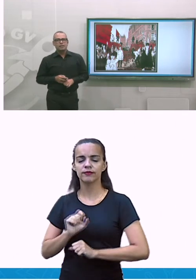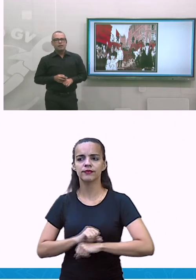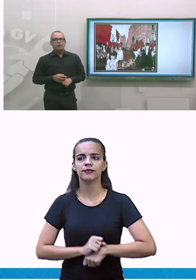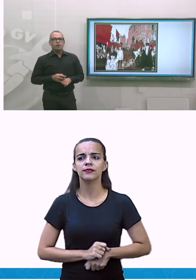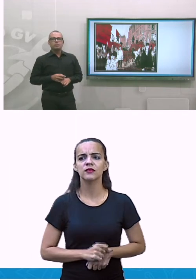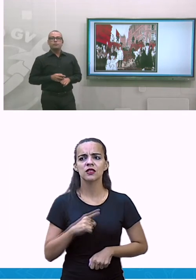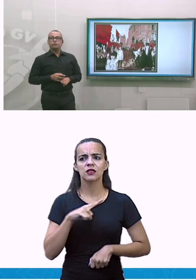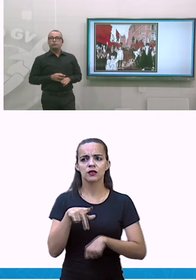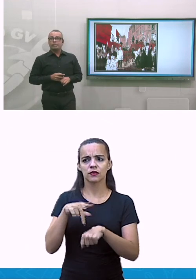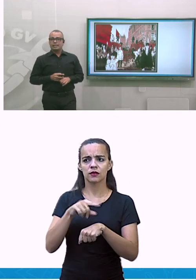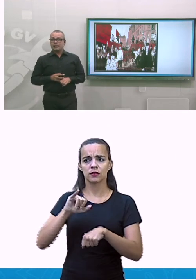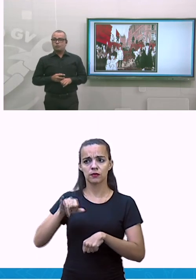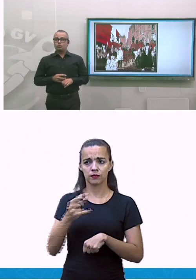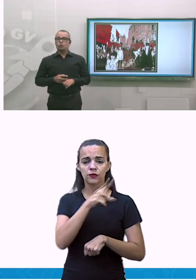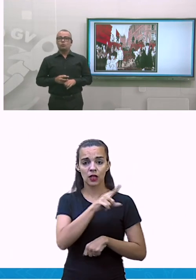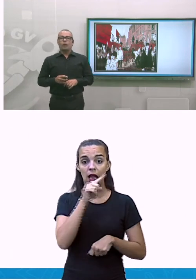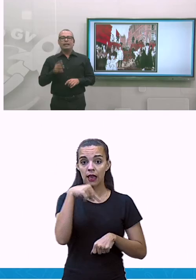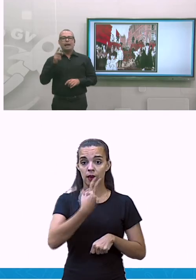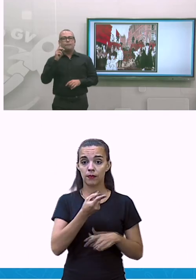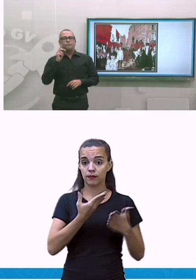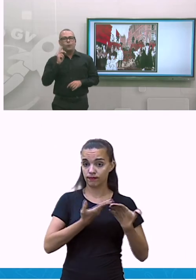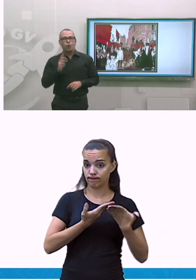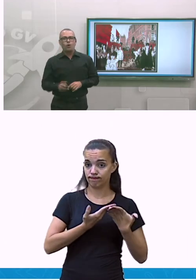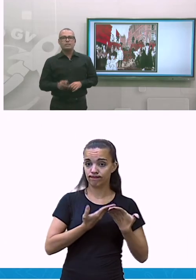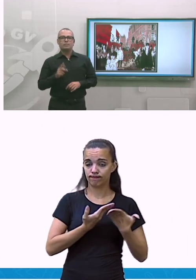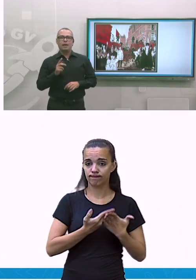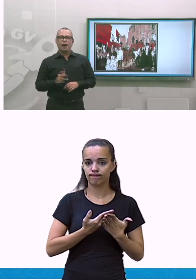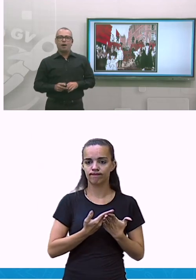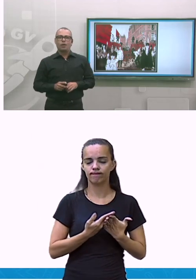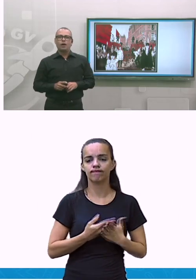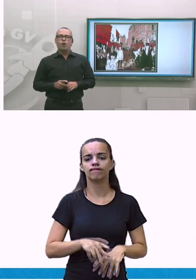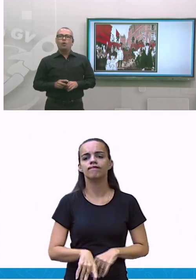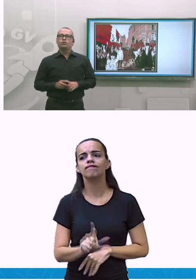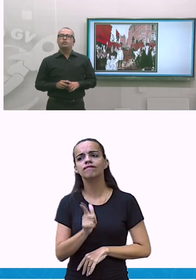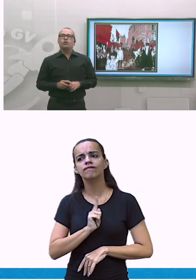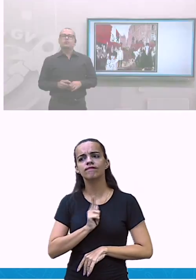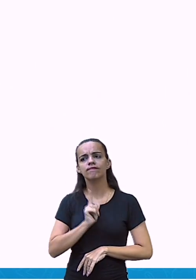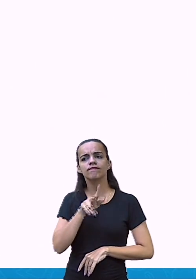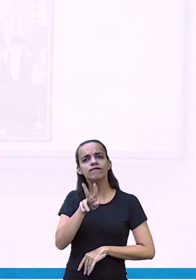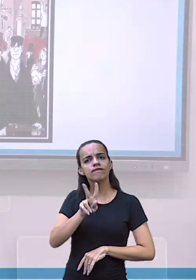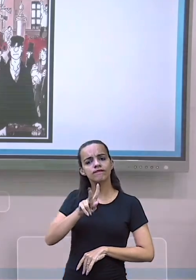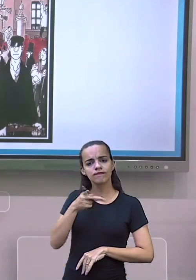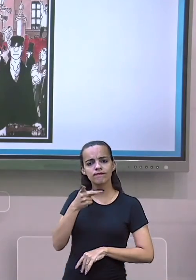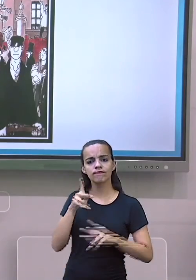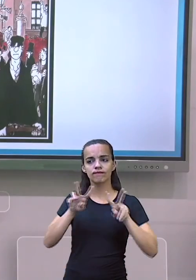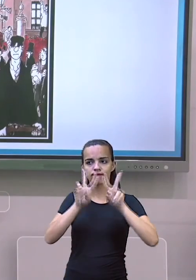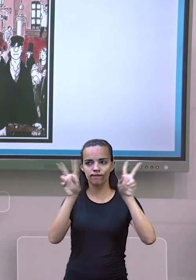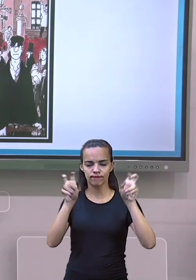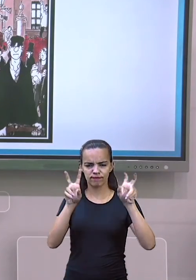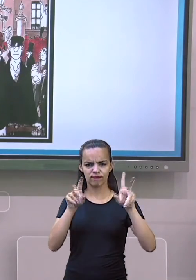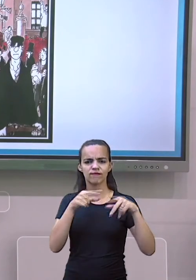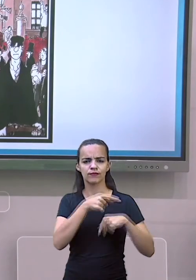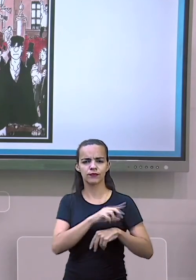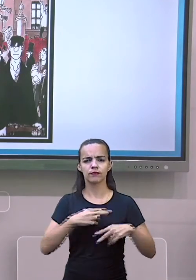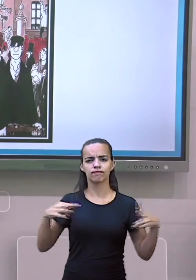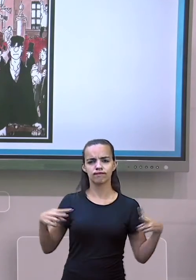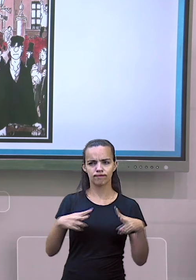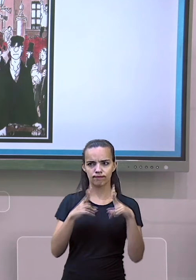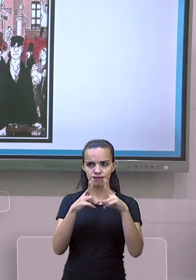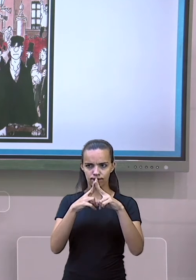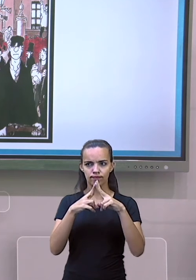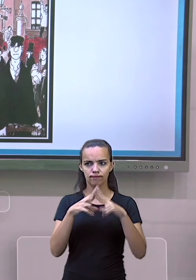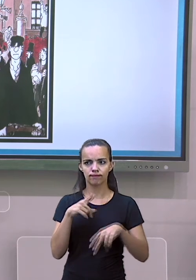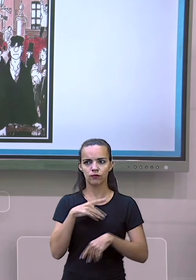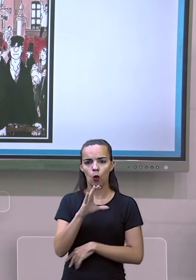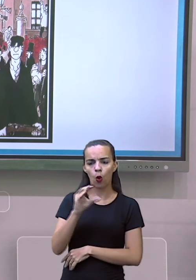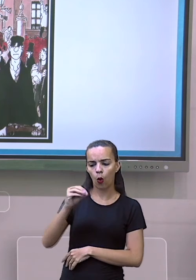Paris. Vamos aprofundar esse assunto na próxima aula, onde nós vamos falar mais sobre a